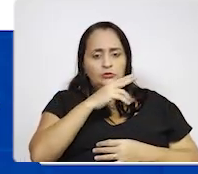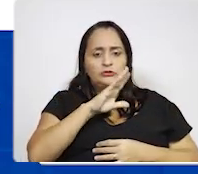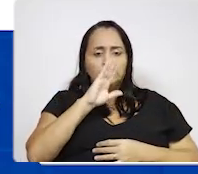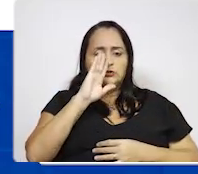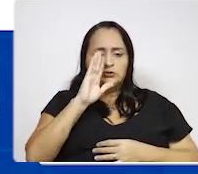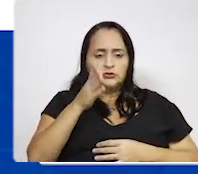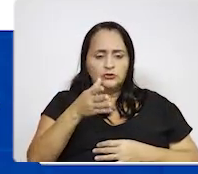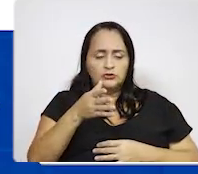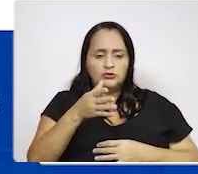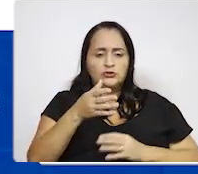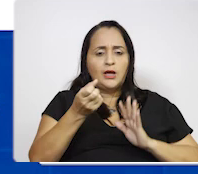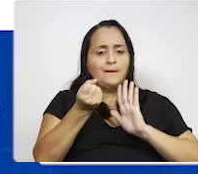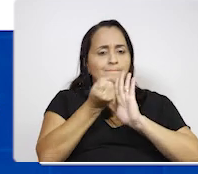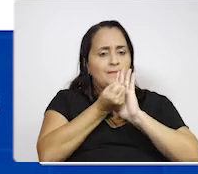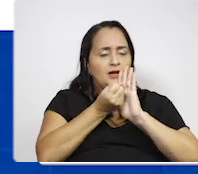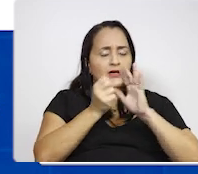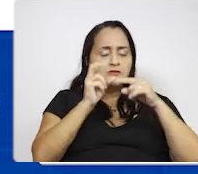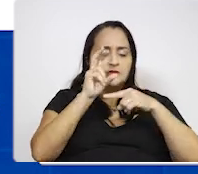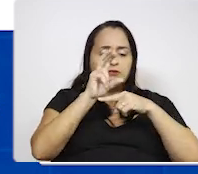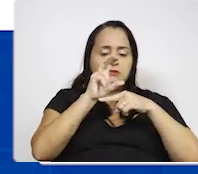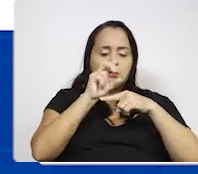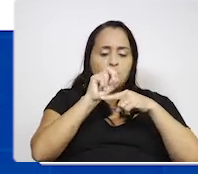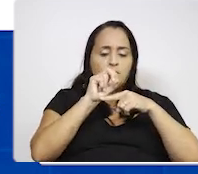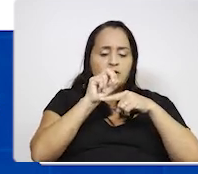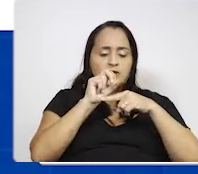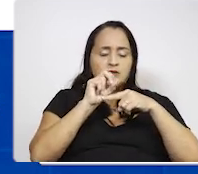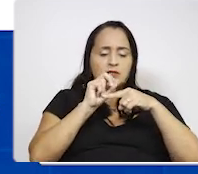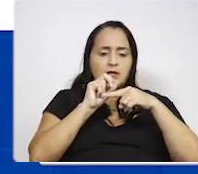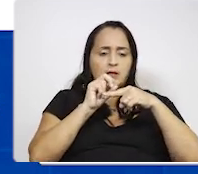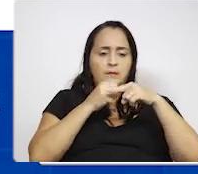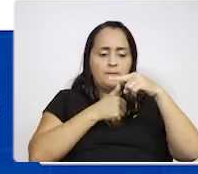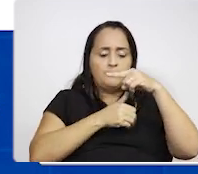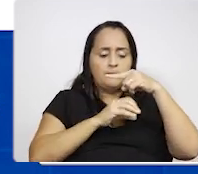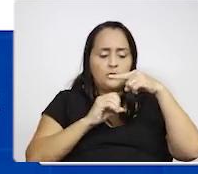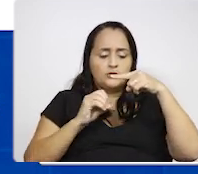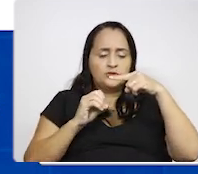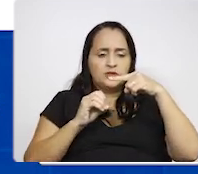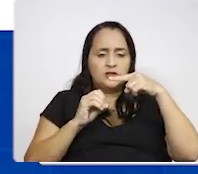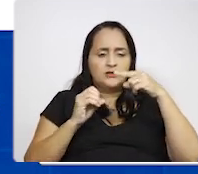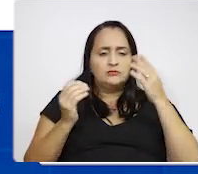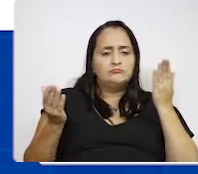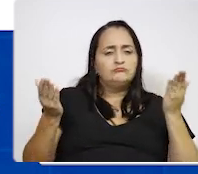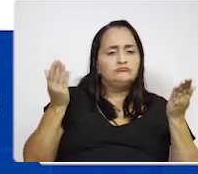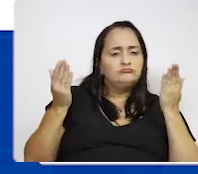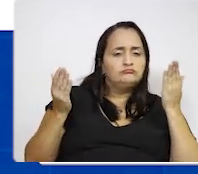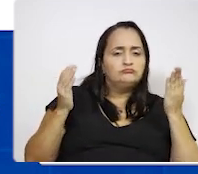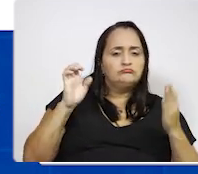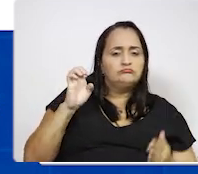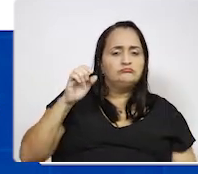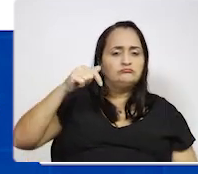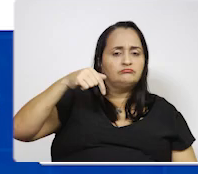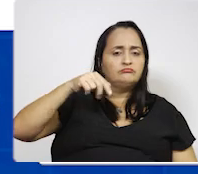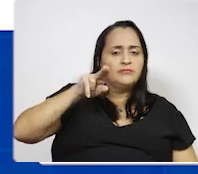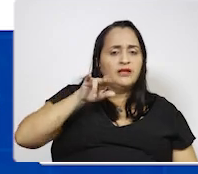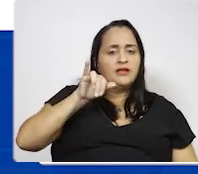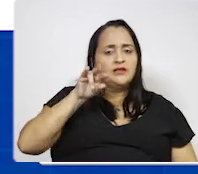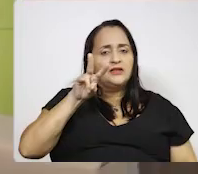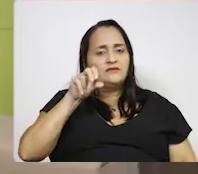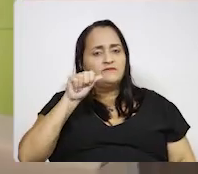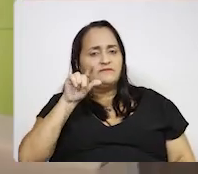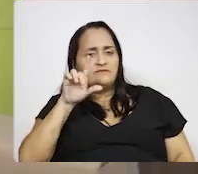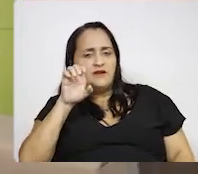aqui já marcado, ó, que 50% tem como fração equivalente